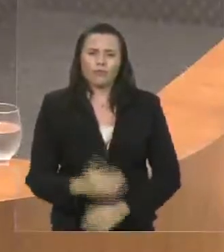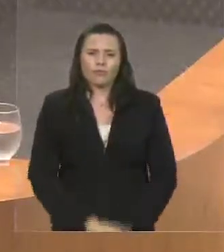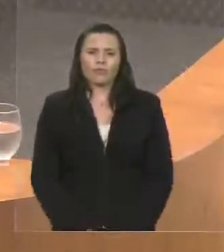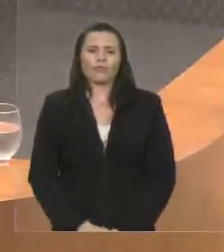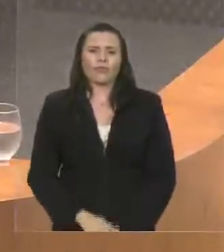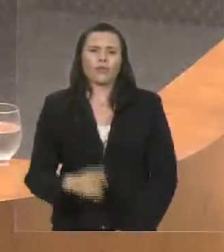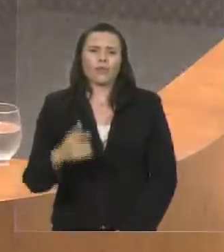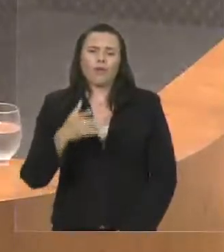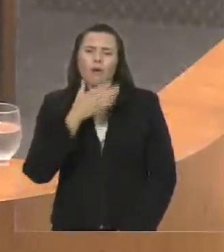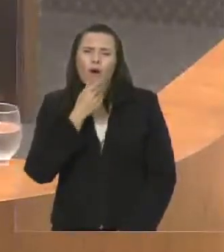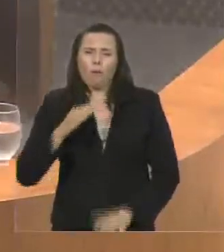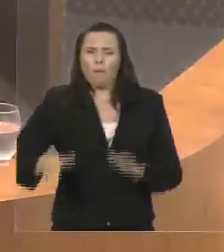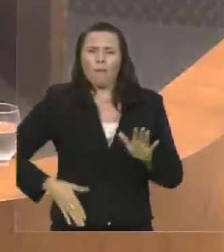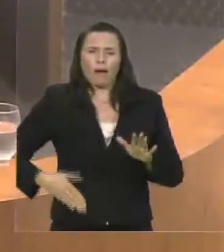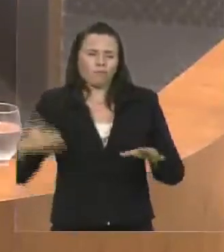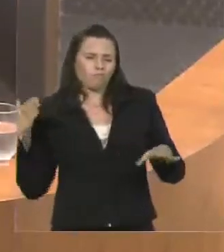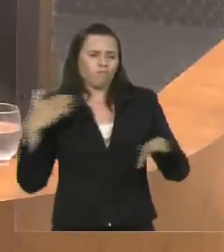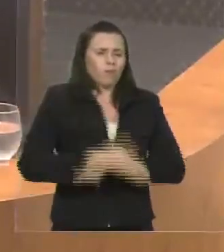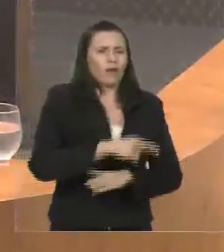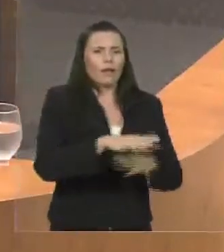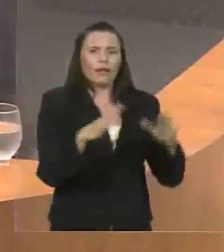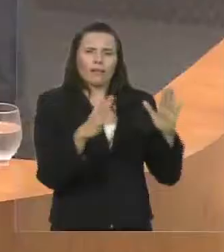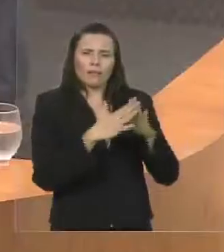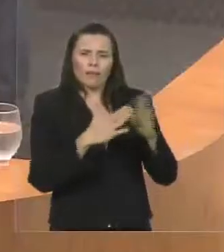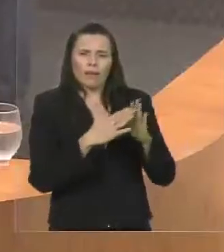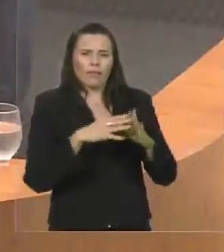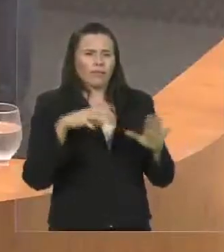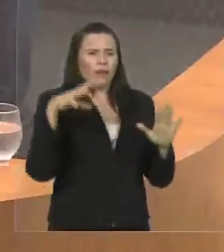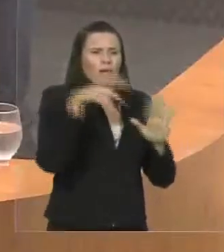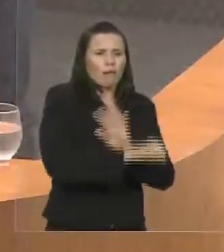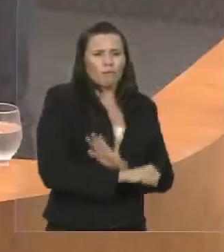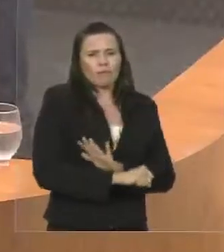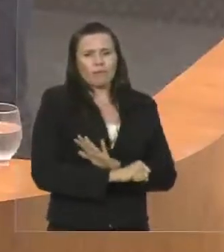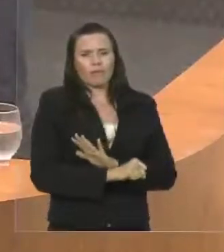joias, objetos de valor. E como não se bastasse só isso, como